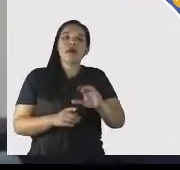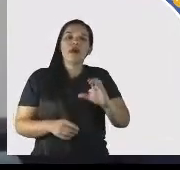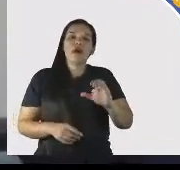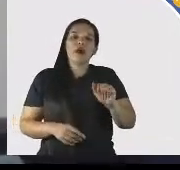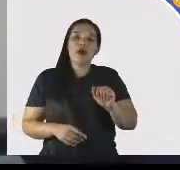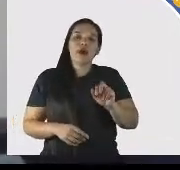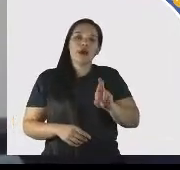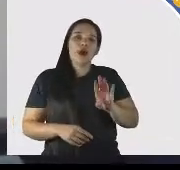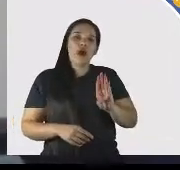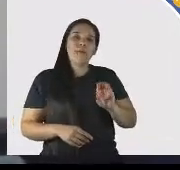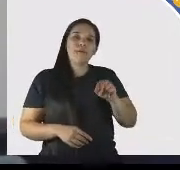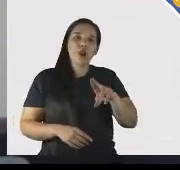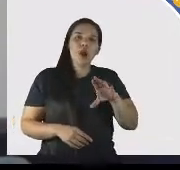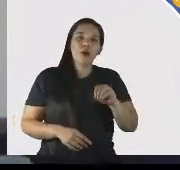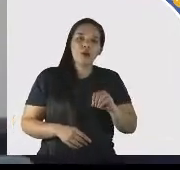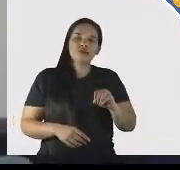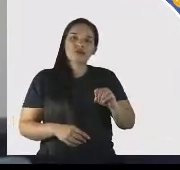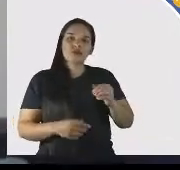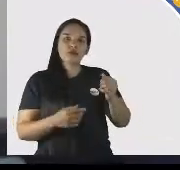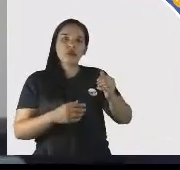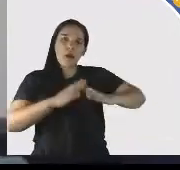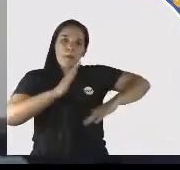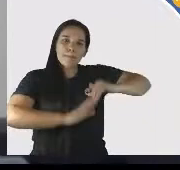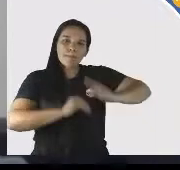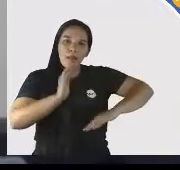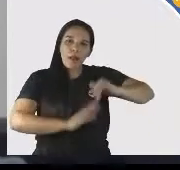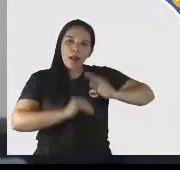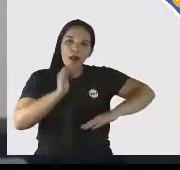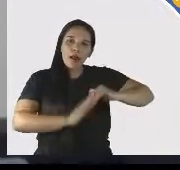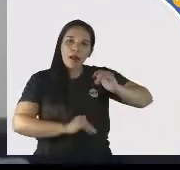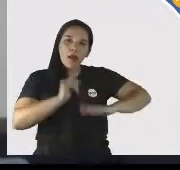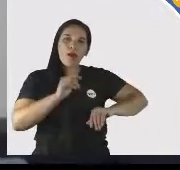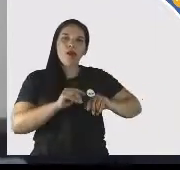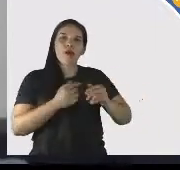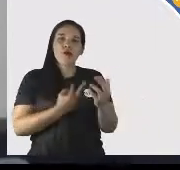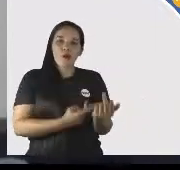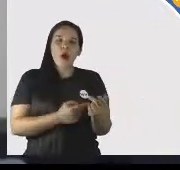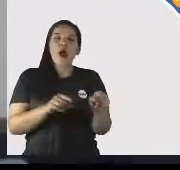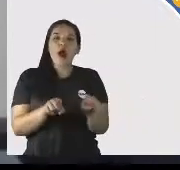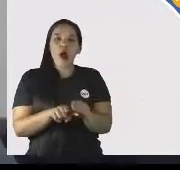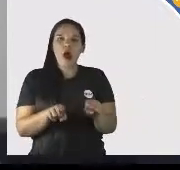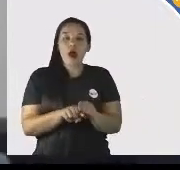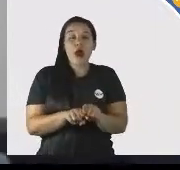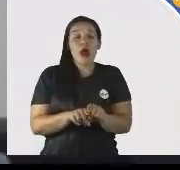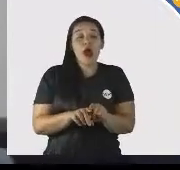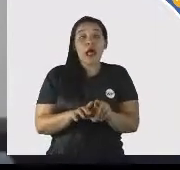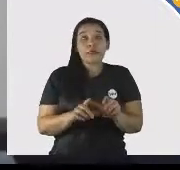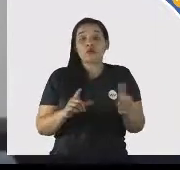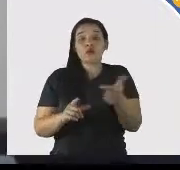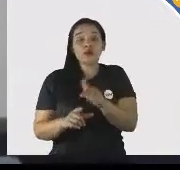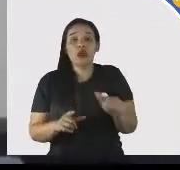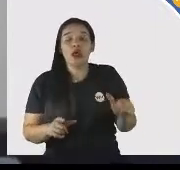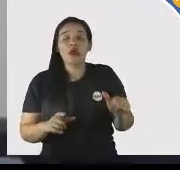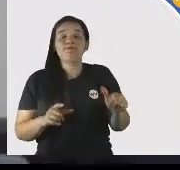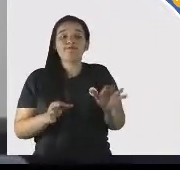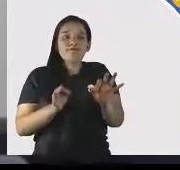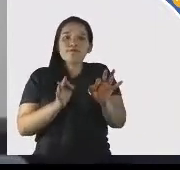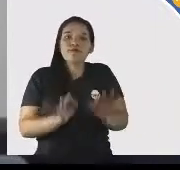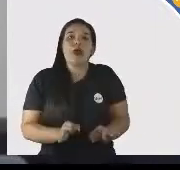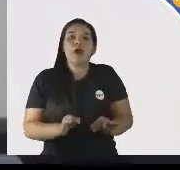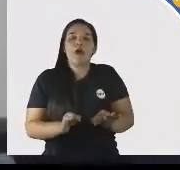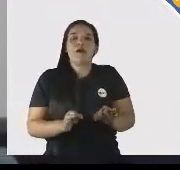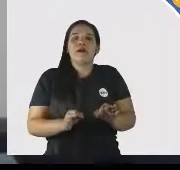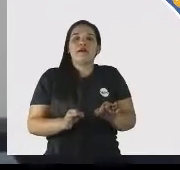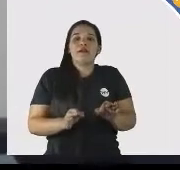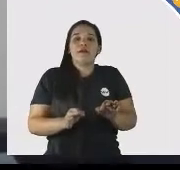é tá começando a ser praticado agora então ainda não temos dados muito precisos porque é